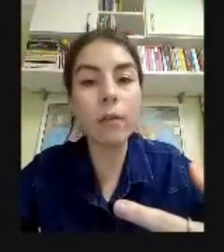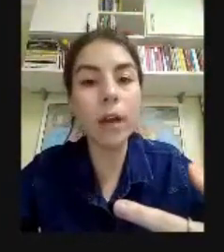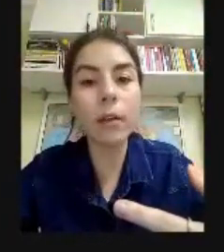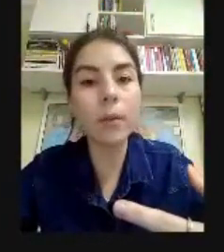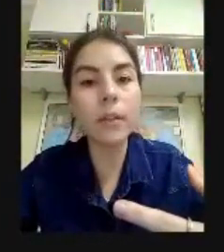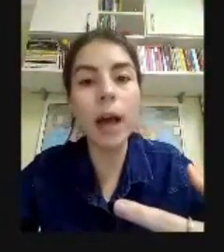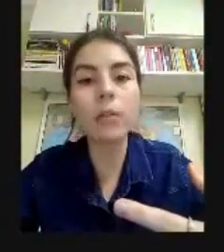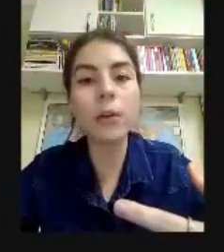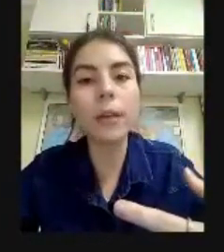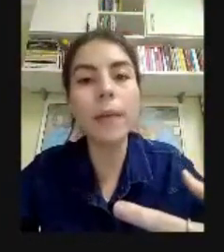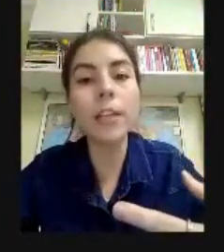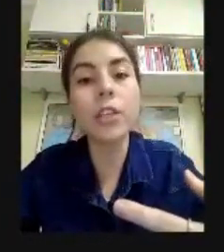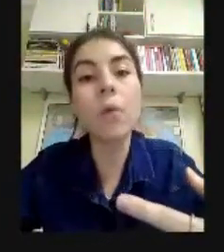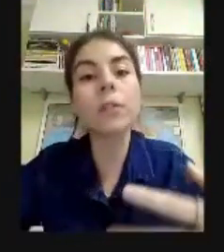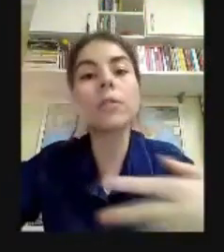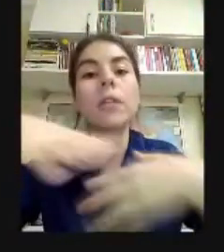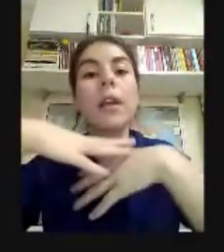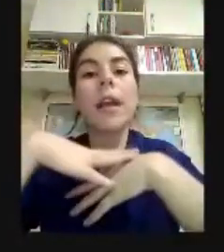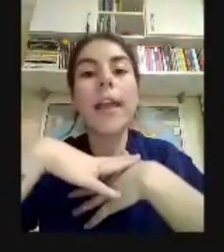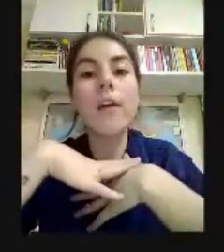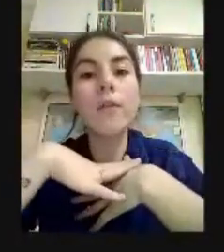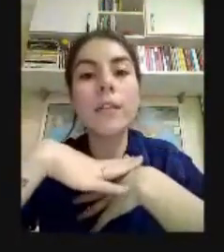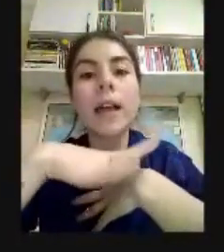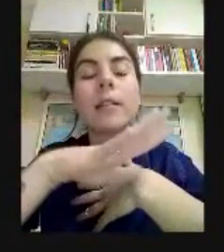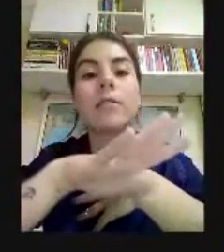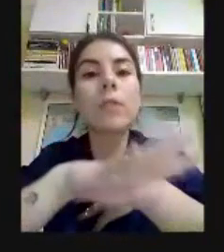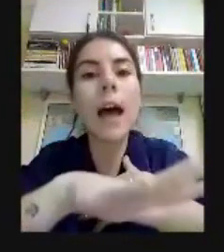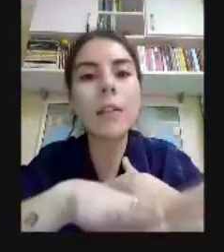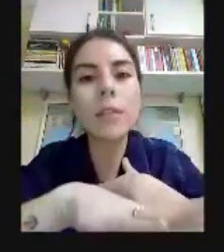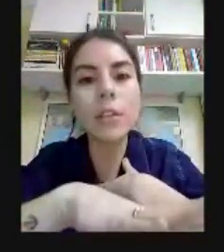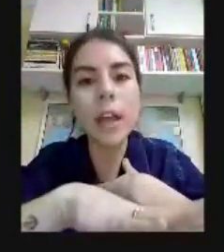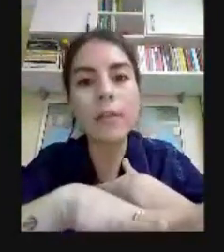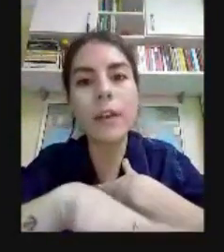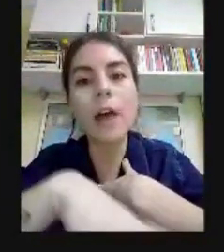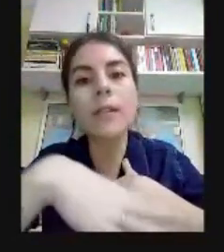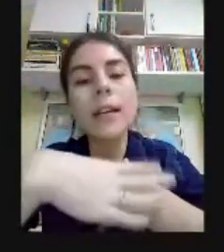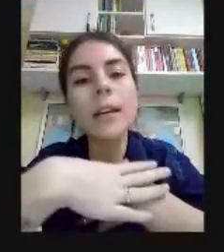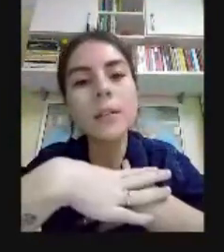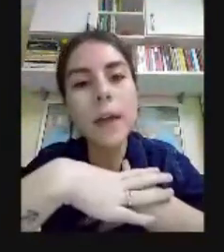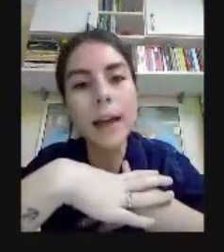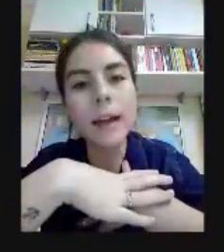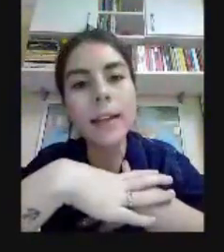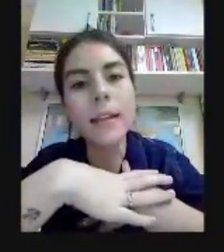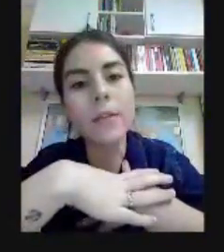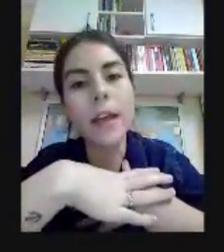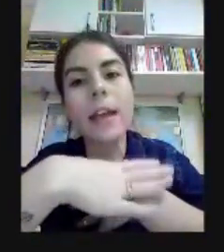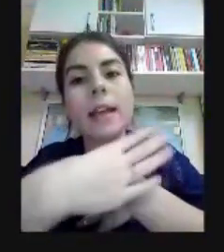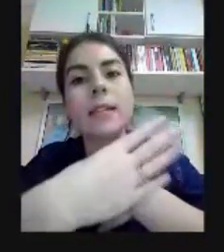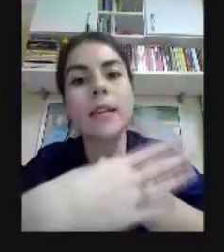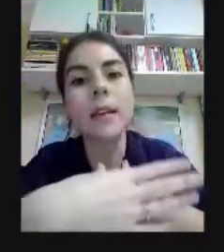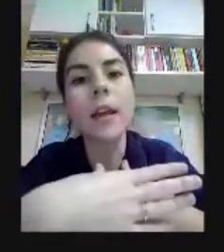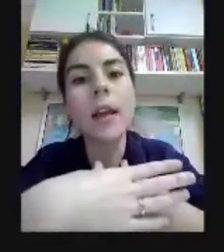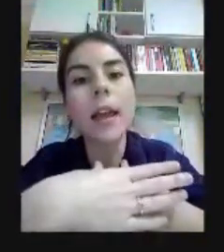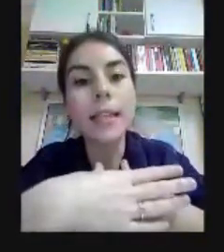vai escrever o cartão postal tranquilamente enquanto eu vou estar do lado de jennifer auxiliando ela a